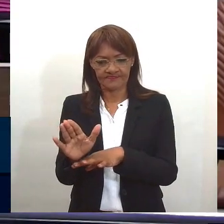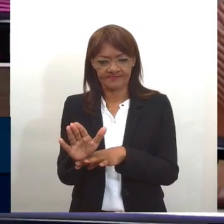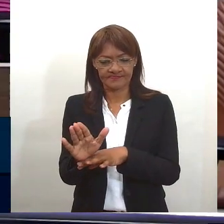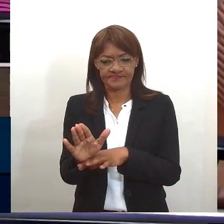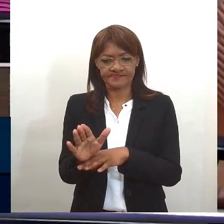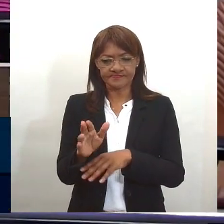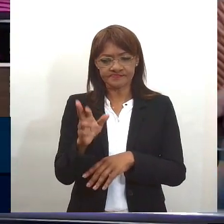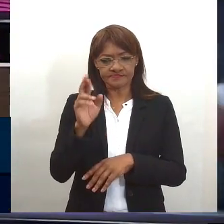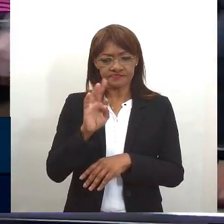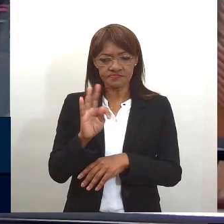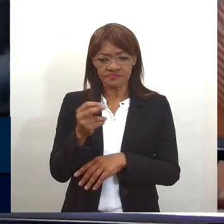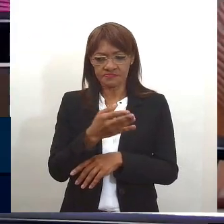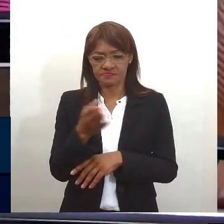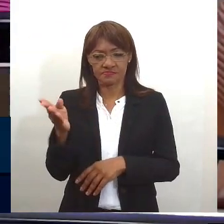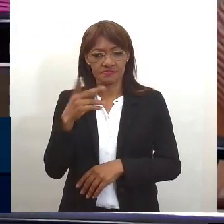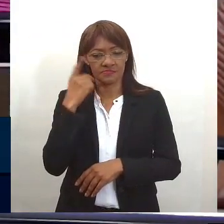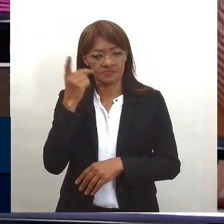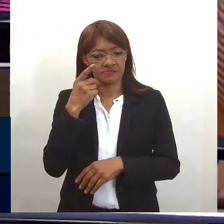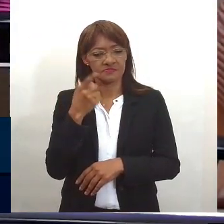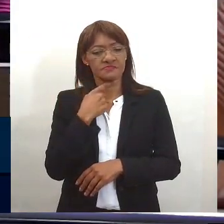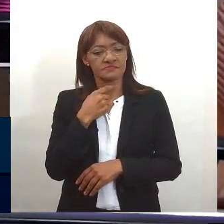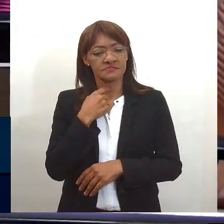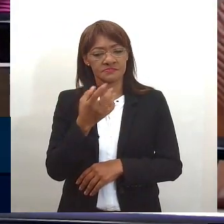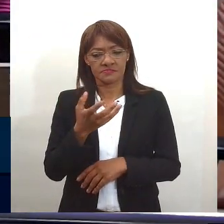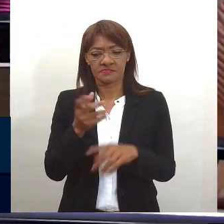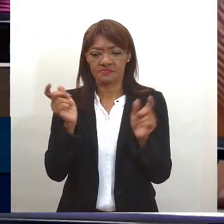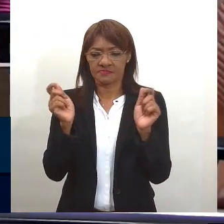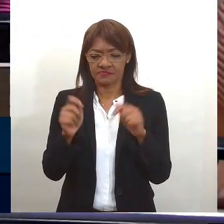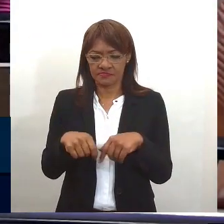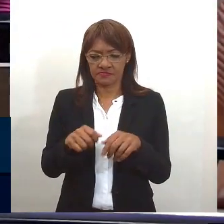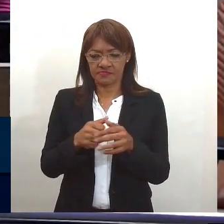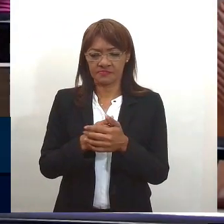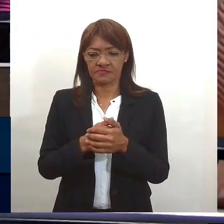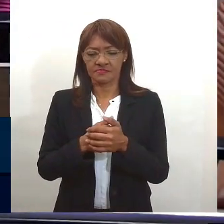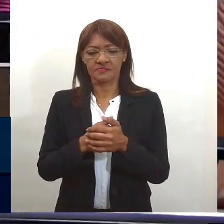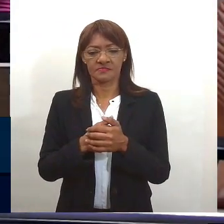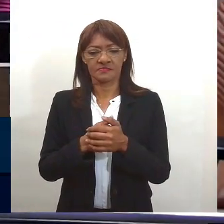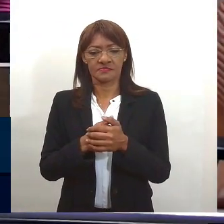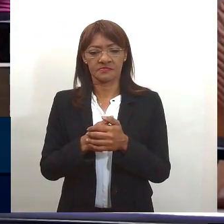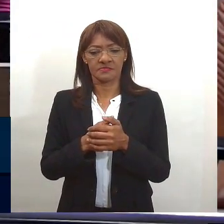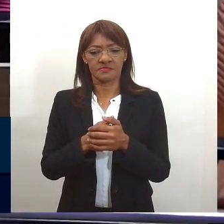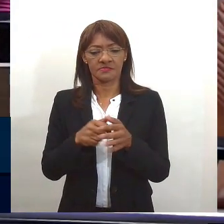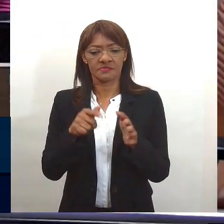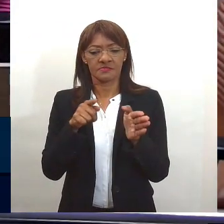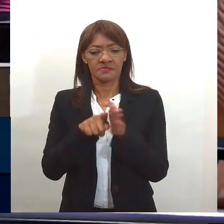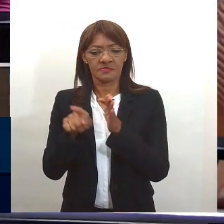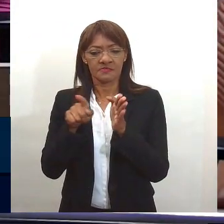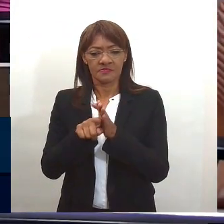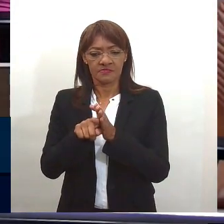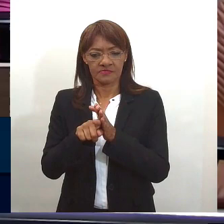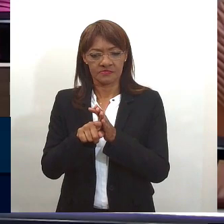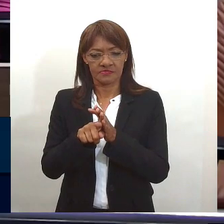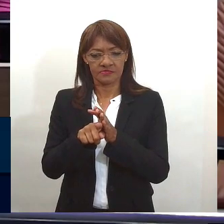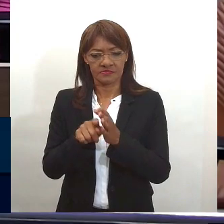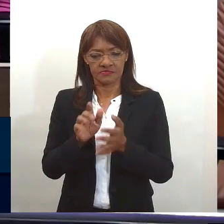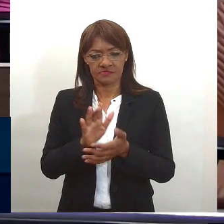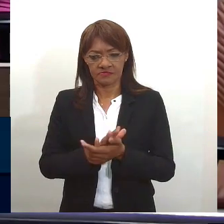desejarem poderão fazer suas indagações e comentários. Com a palavra, a secretária